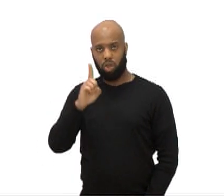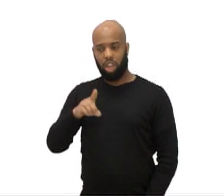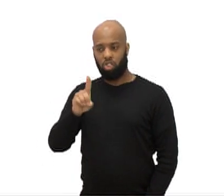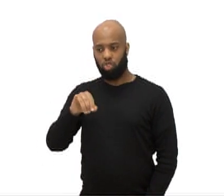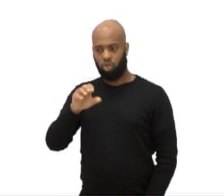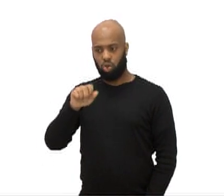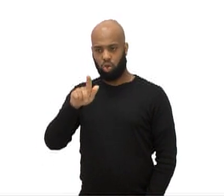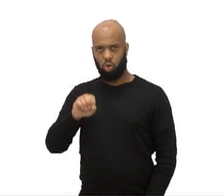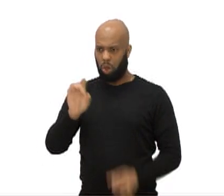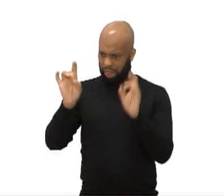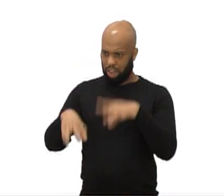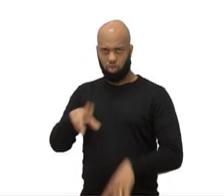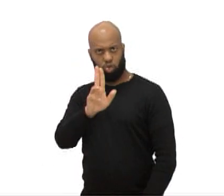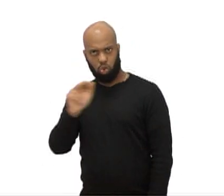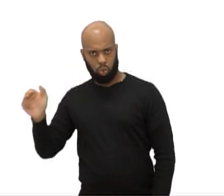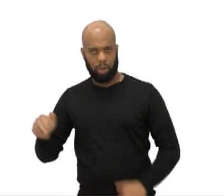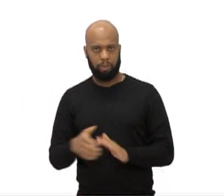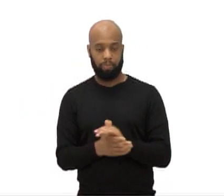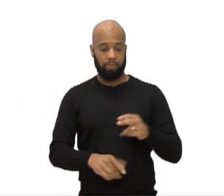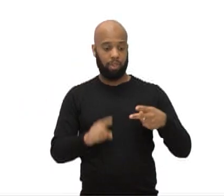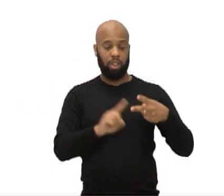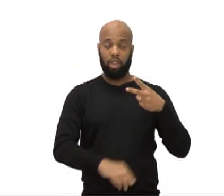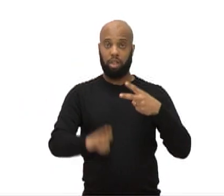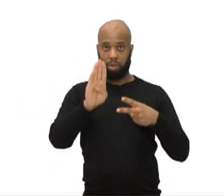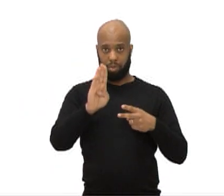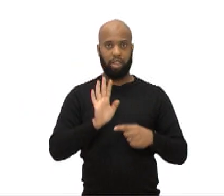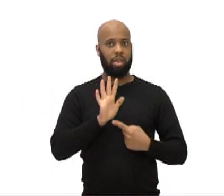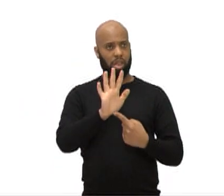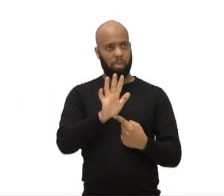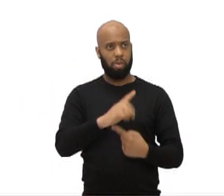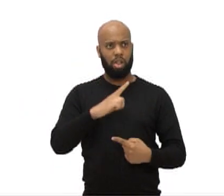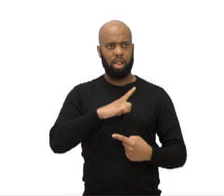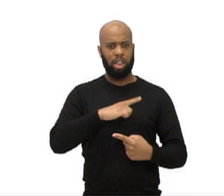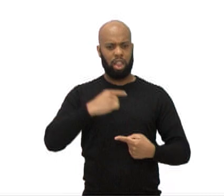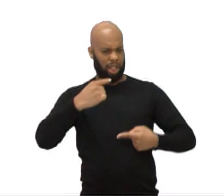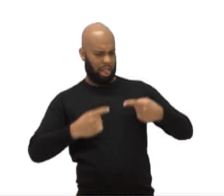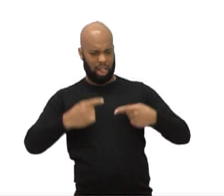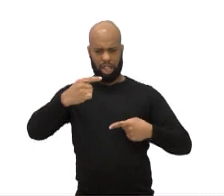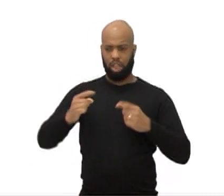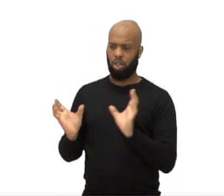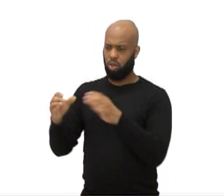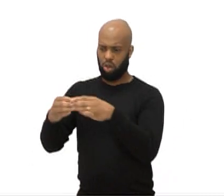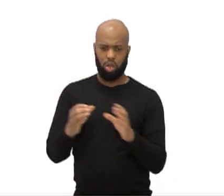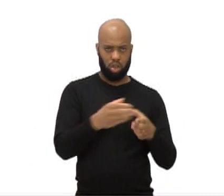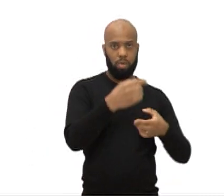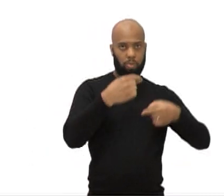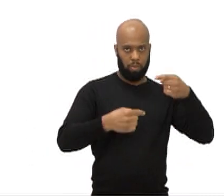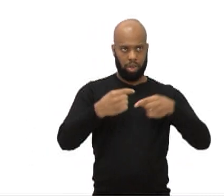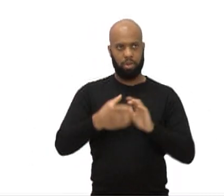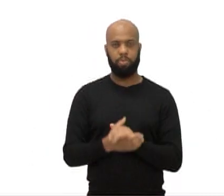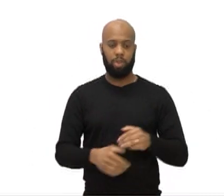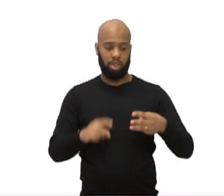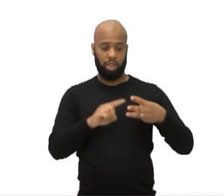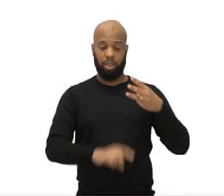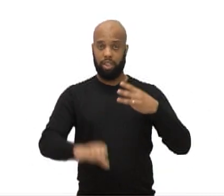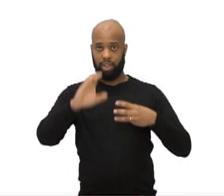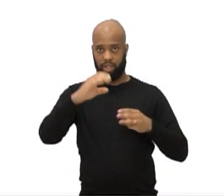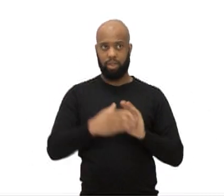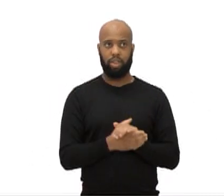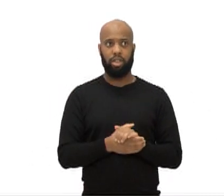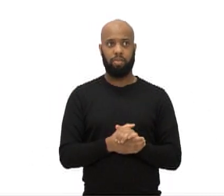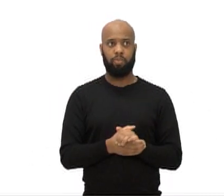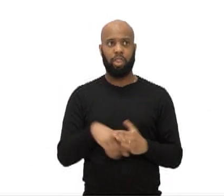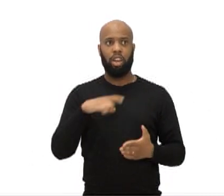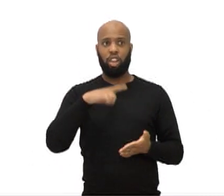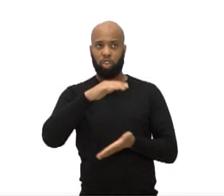Feijó. A. B. Apresentou acirradas disputas entre grupos políticos. C. Aboliu